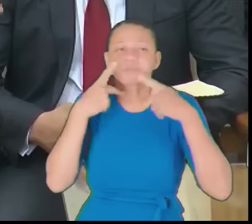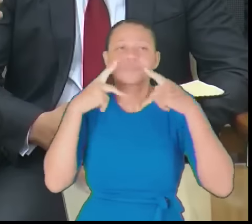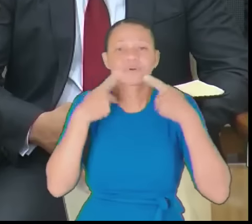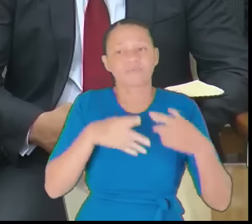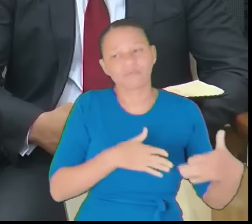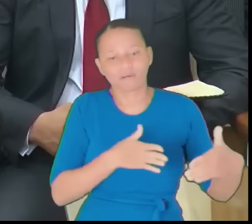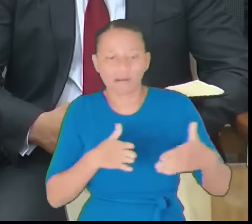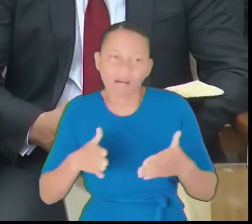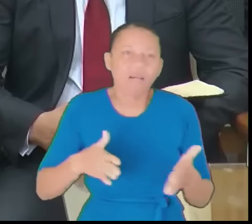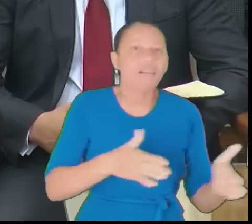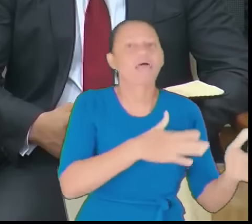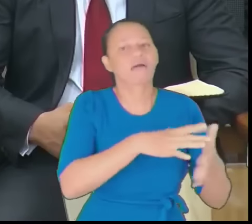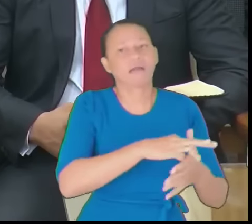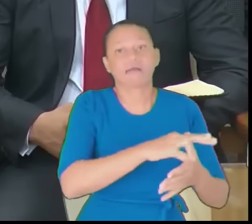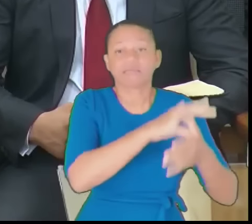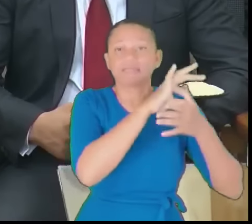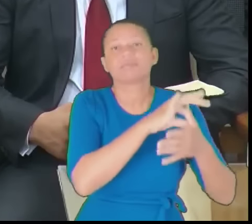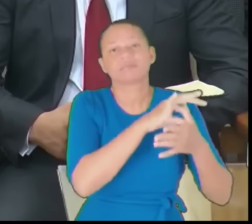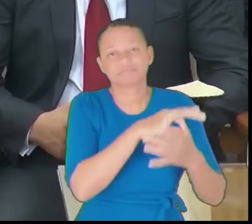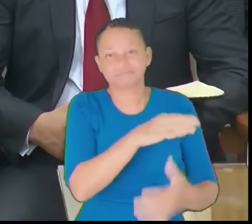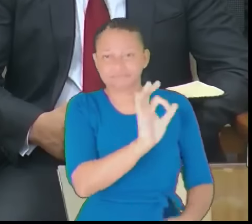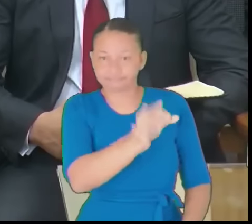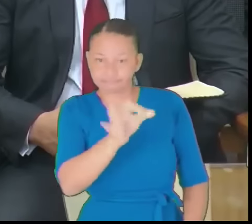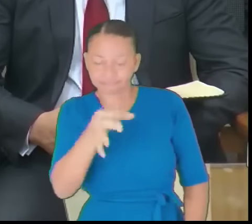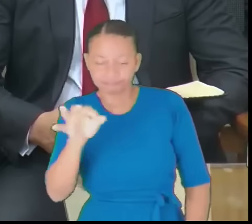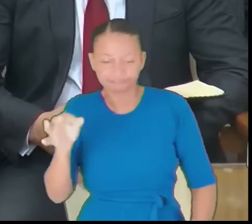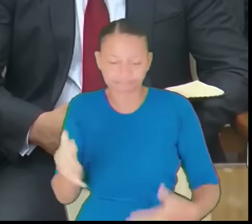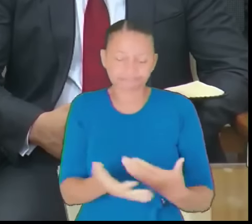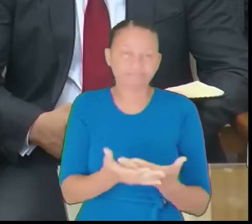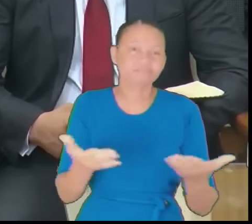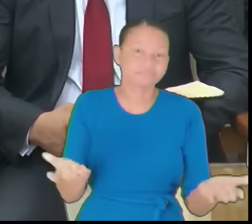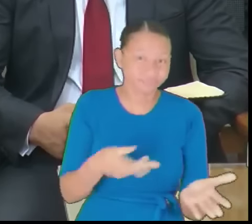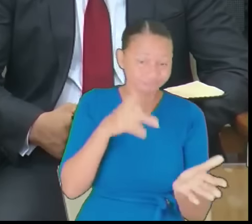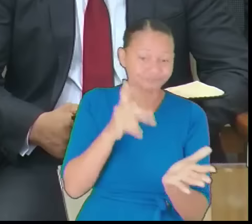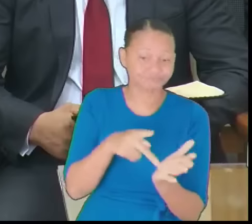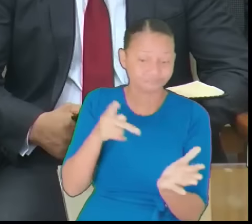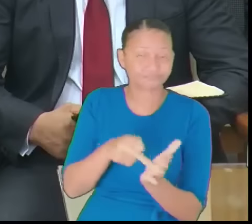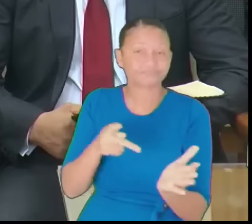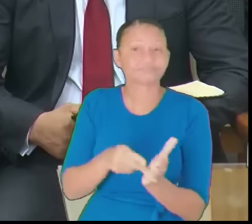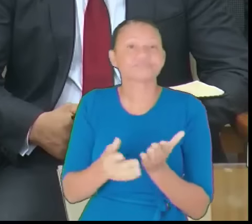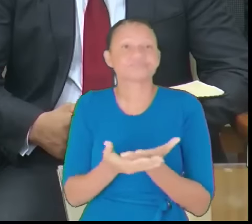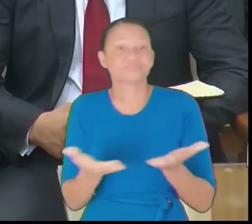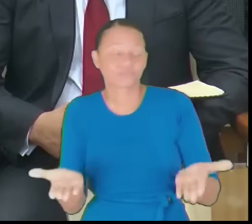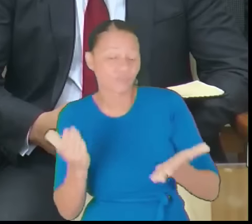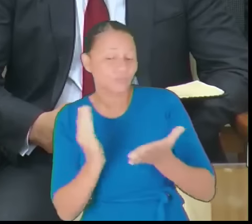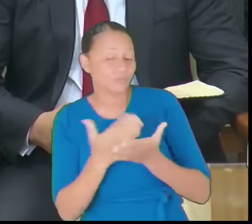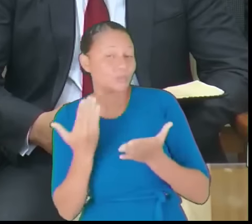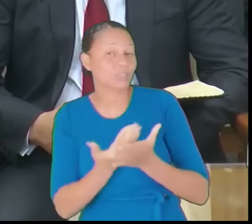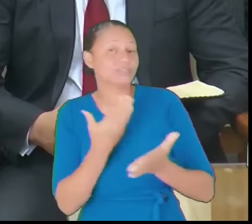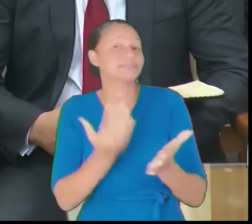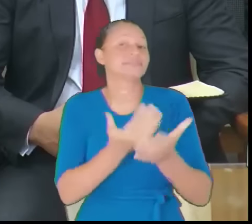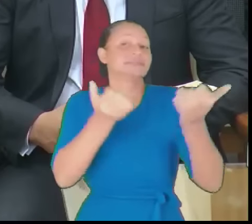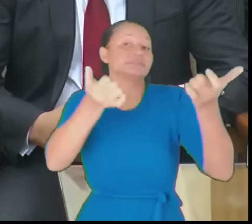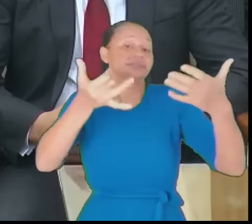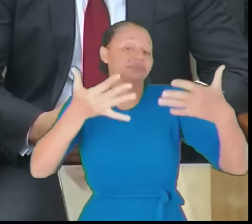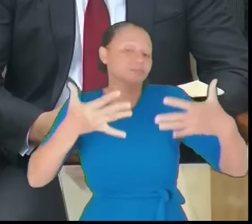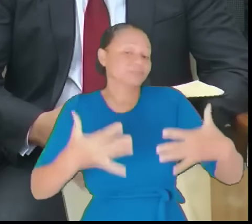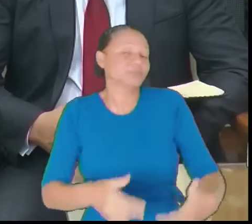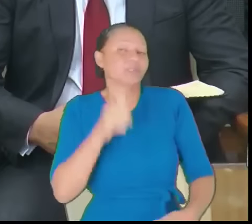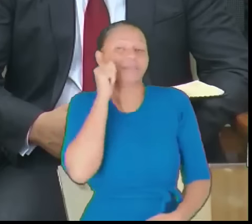lado carnal. Não é? Levado para o lado carnal. É verdade que o livro fala de uma mulher com os seus